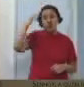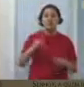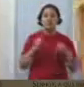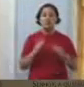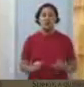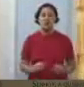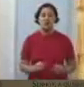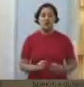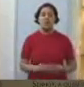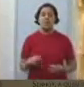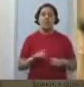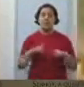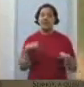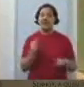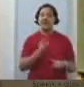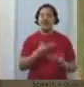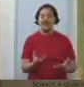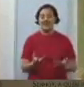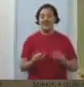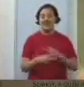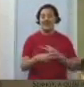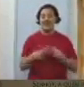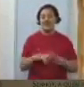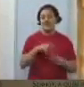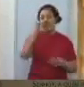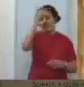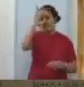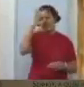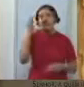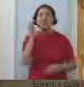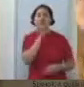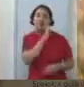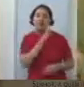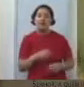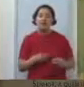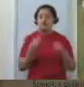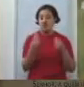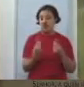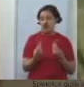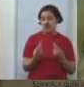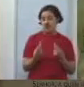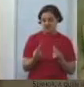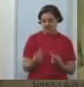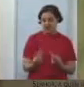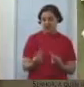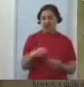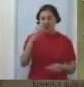Mas nós queremos as coisas rápidas. Nós somos iguaizinhos os três porquinhos. Lembra da história